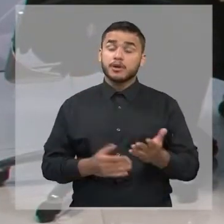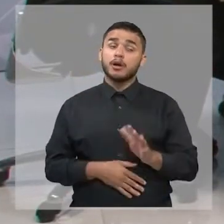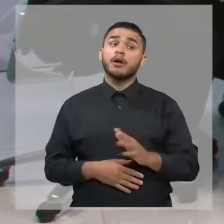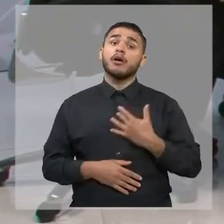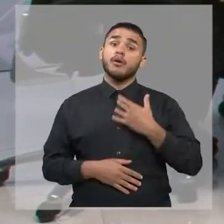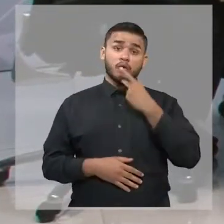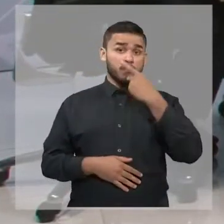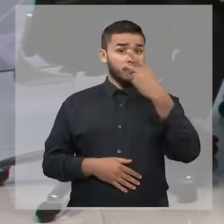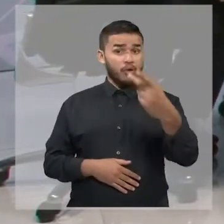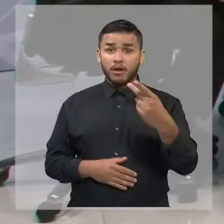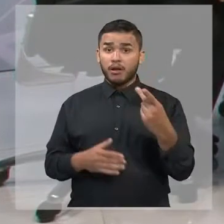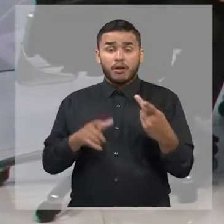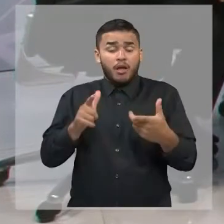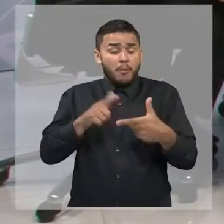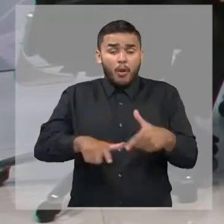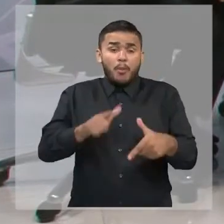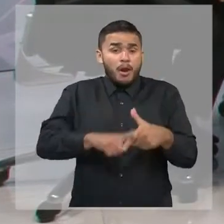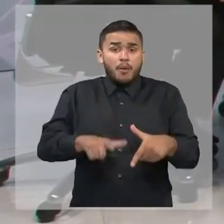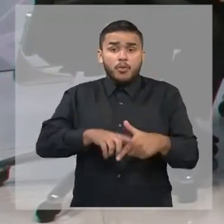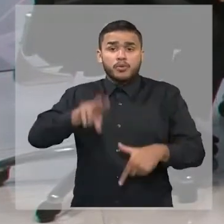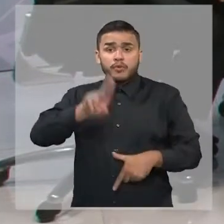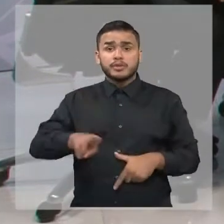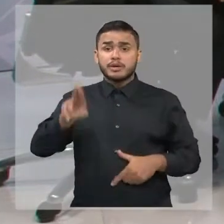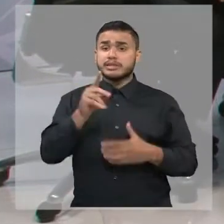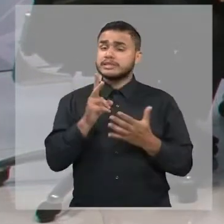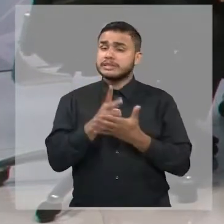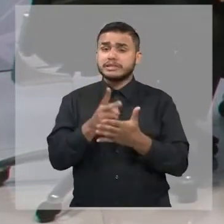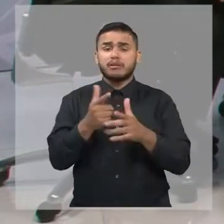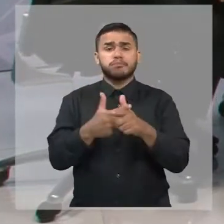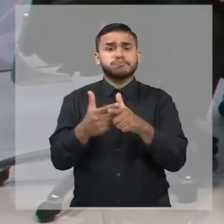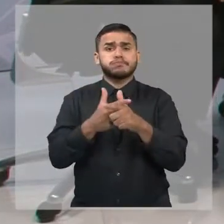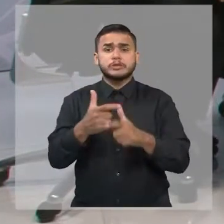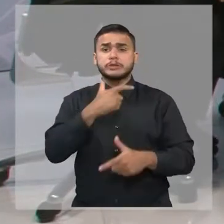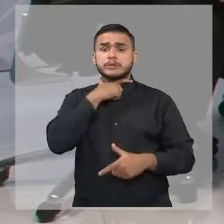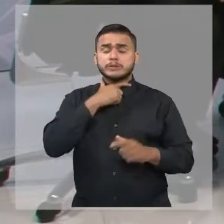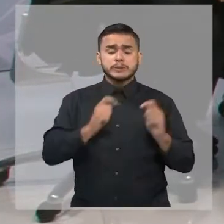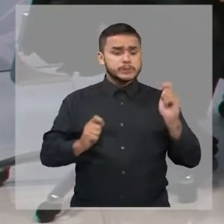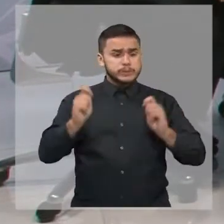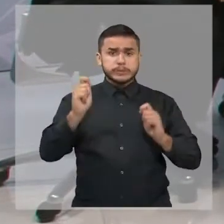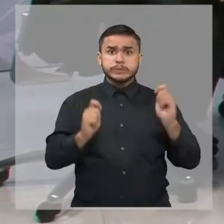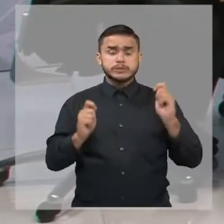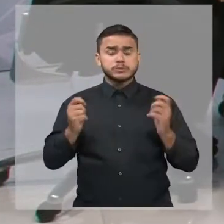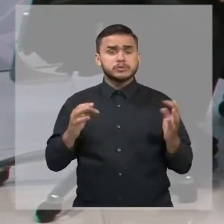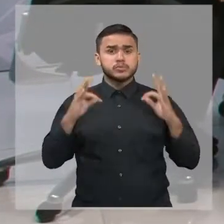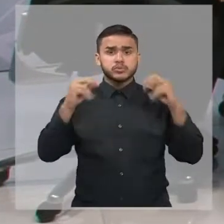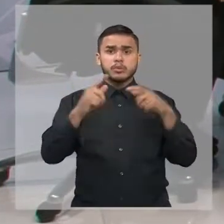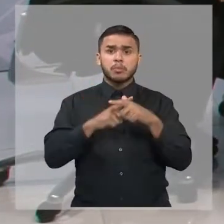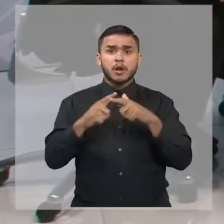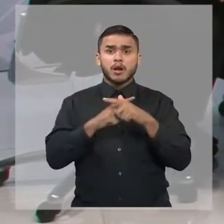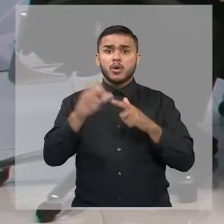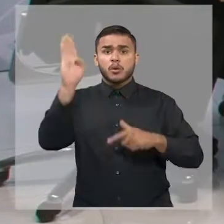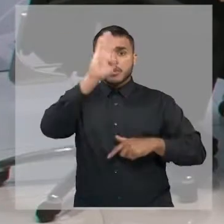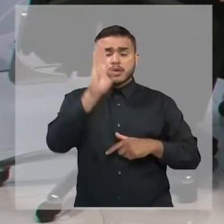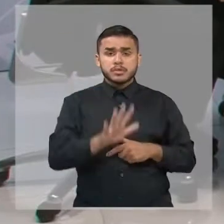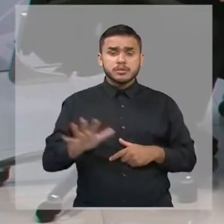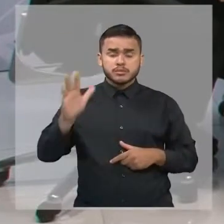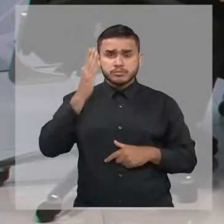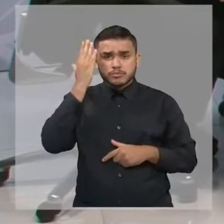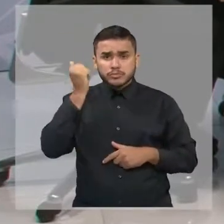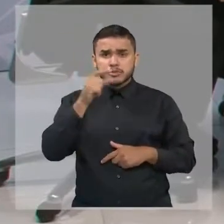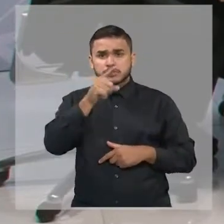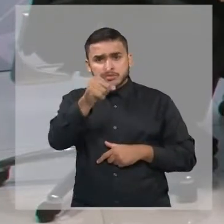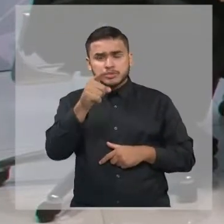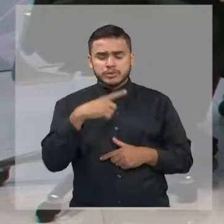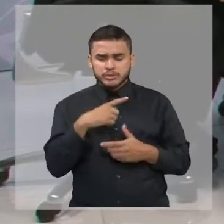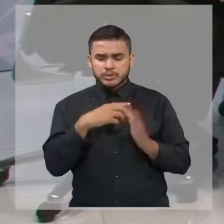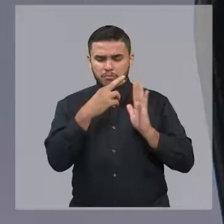o desaguadouro dessa crise, que é uma crise vivida pelo Estado brasileiro. Todas as pessoas que estão ouvindo a gente convivem com